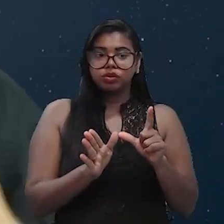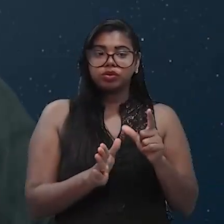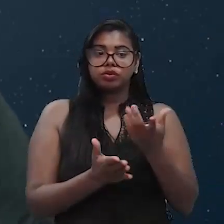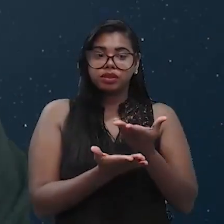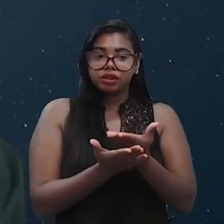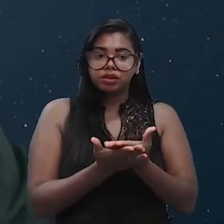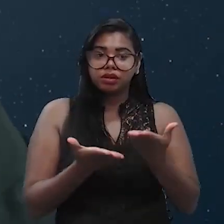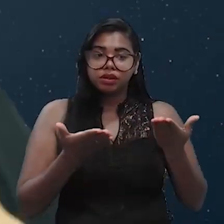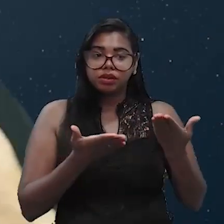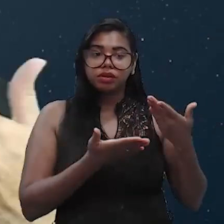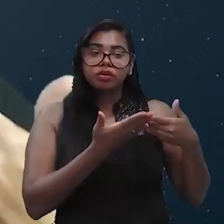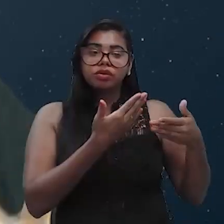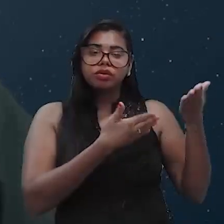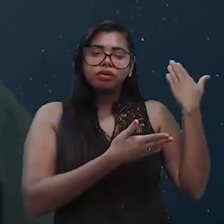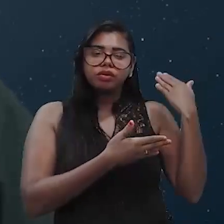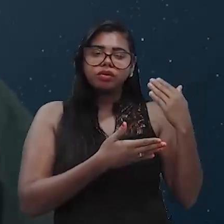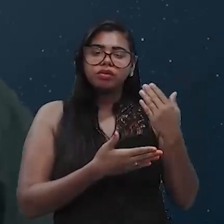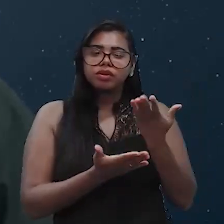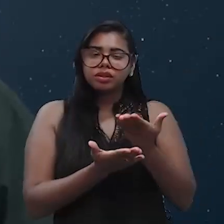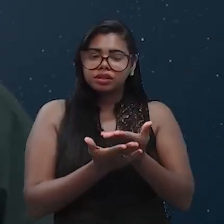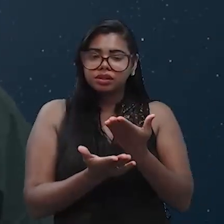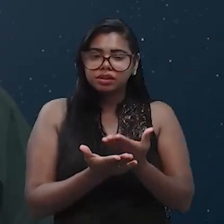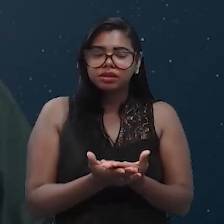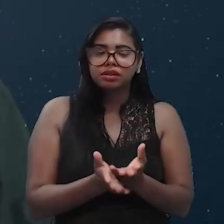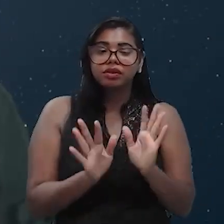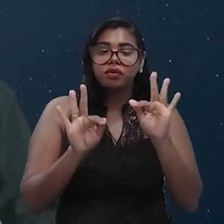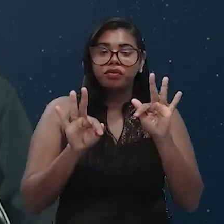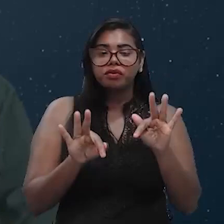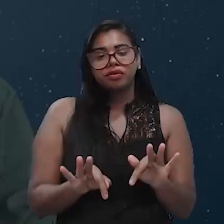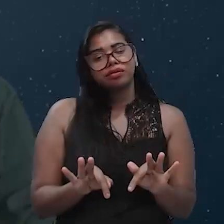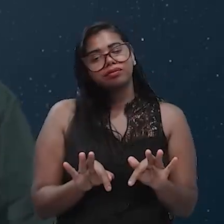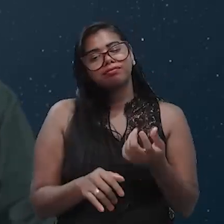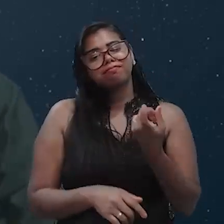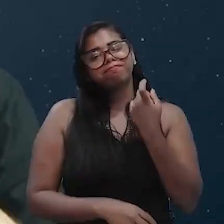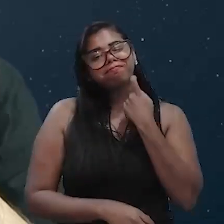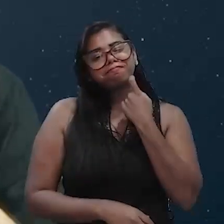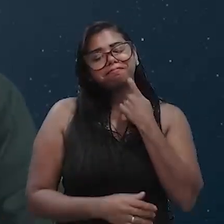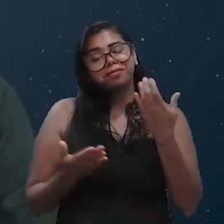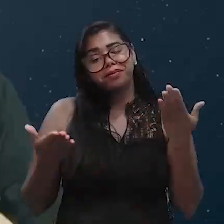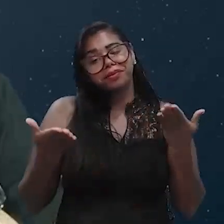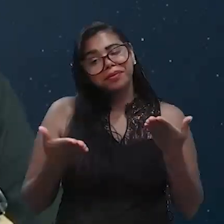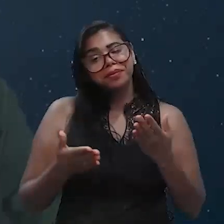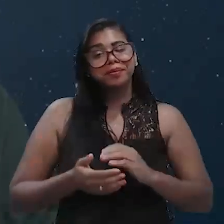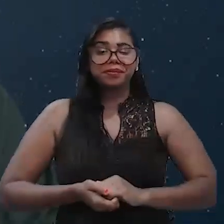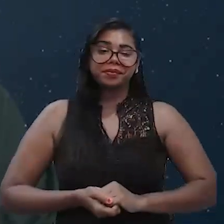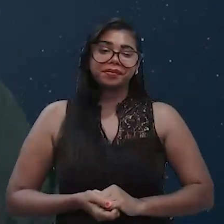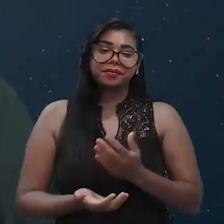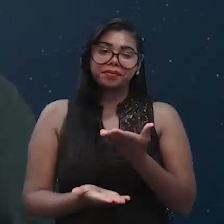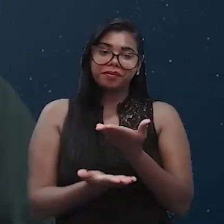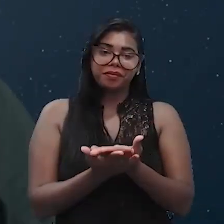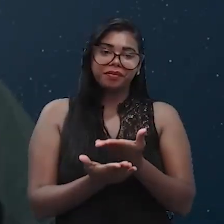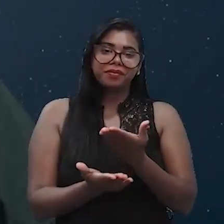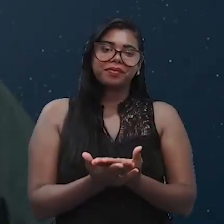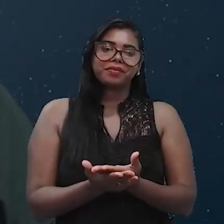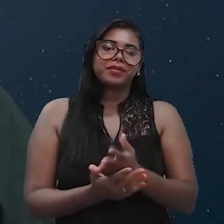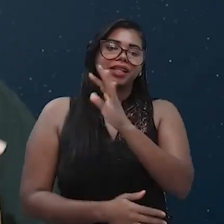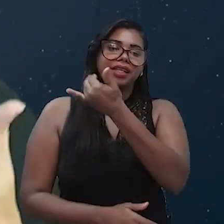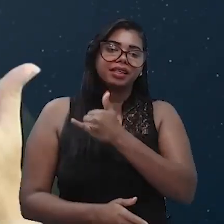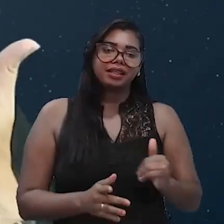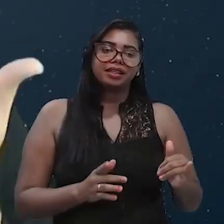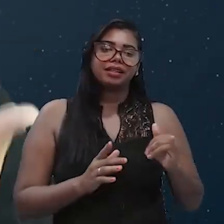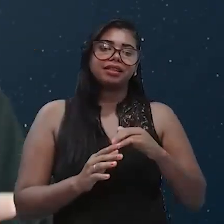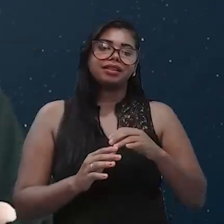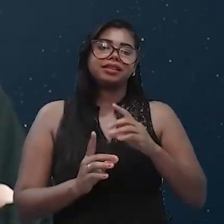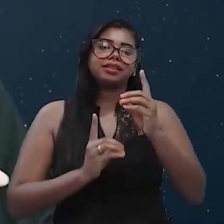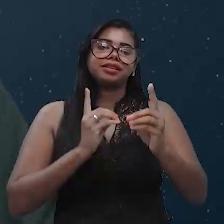anteriores. Com isso, nós finalizamos a nossa sexta-feira com a aula de eletrodinâmica. Eu espero que essa aula